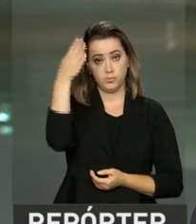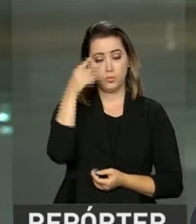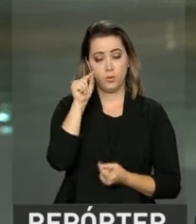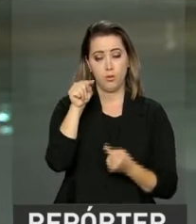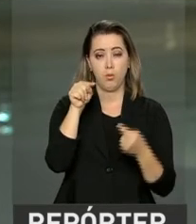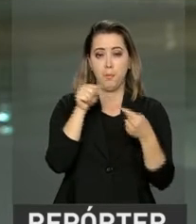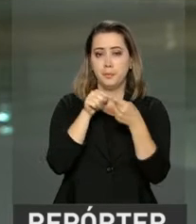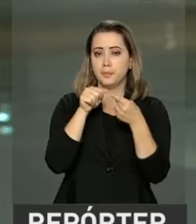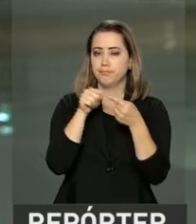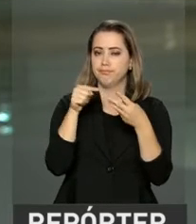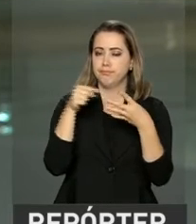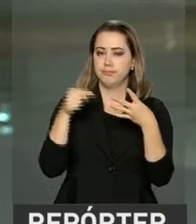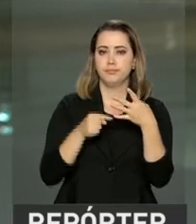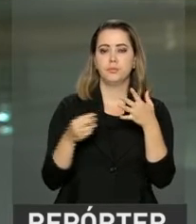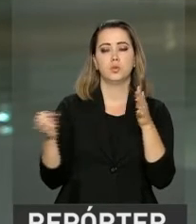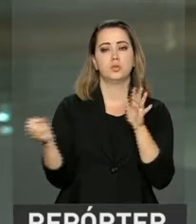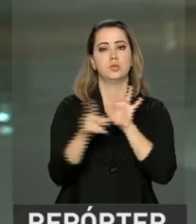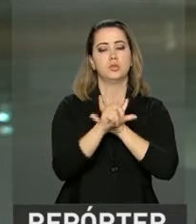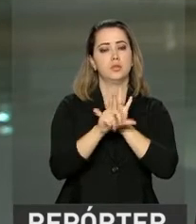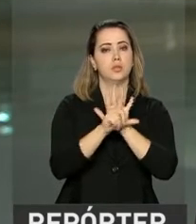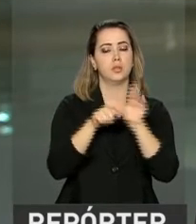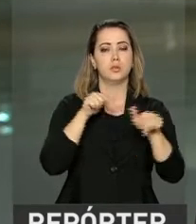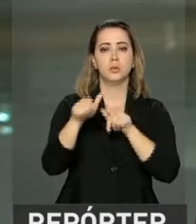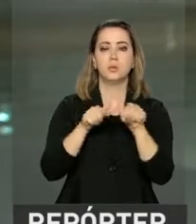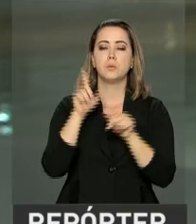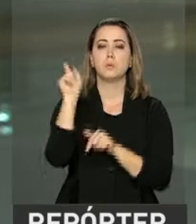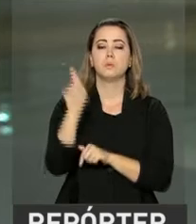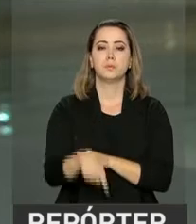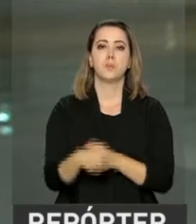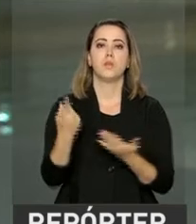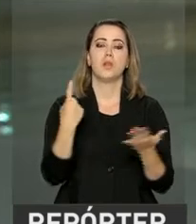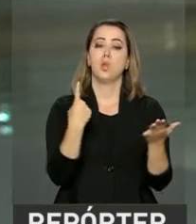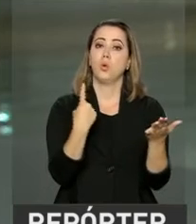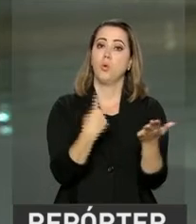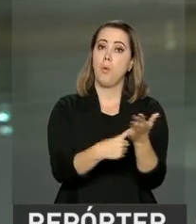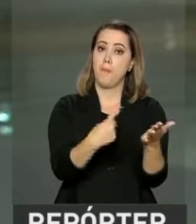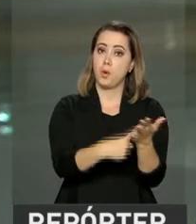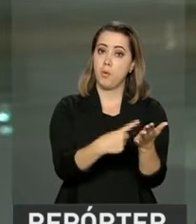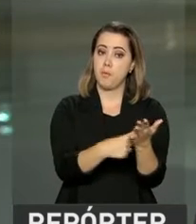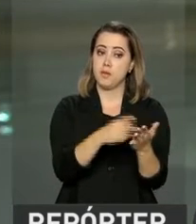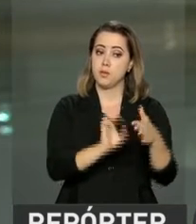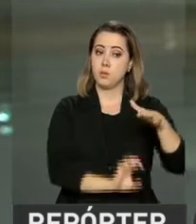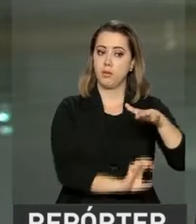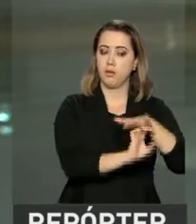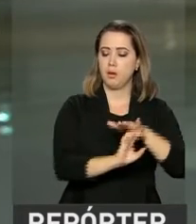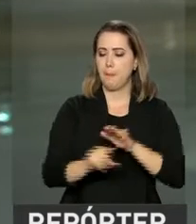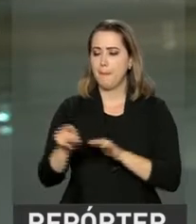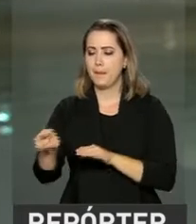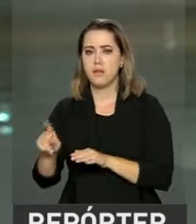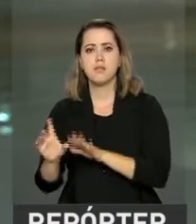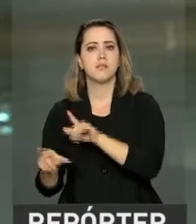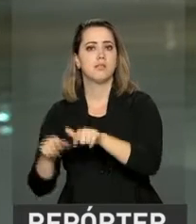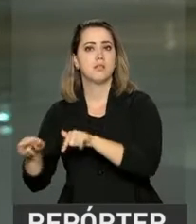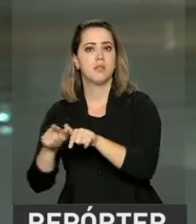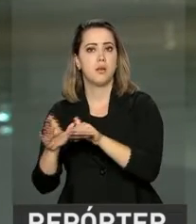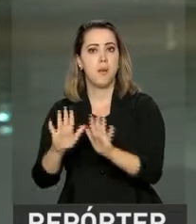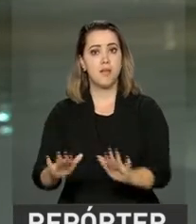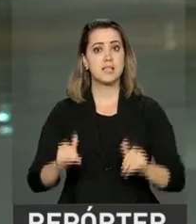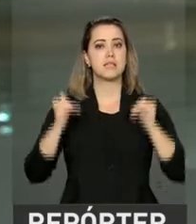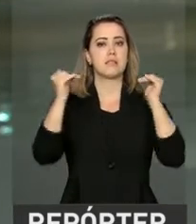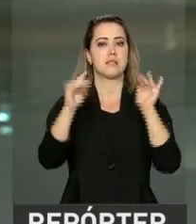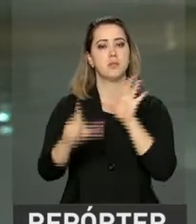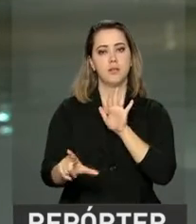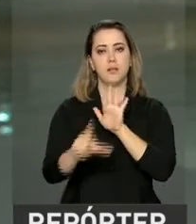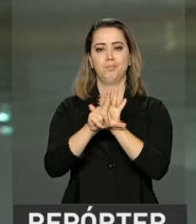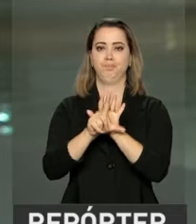moderniza a legislação trabalhista no país é que o acordado prevaleça sobre o legislado em alguns casos como